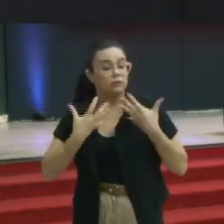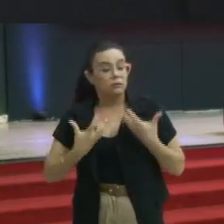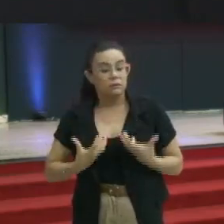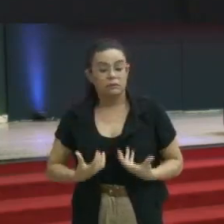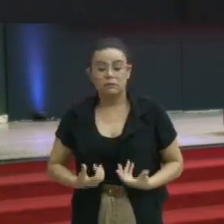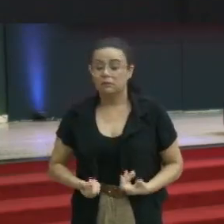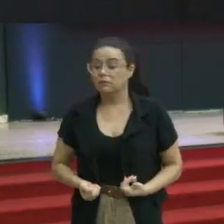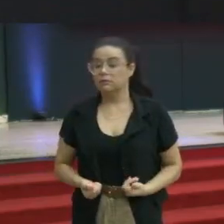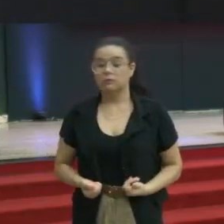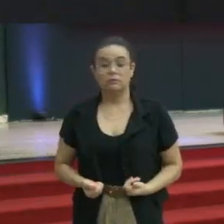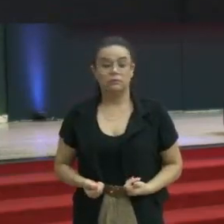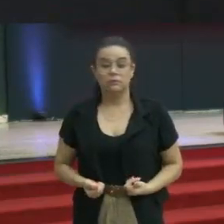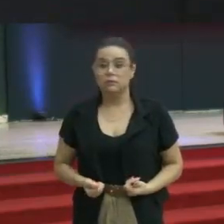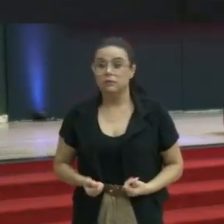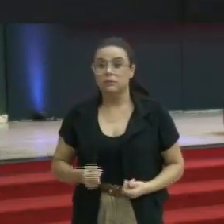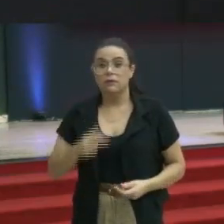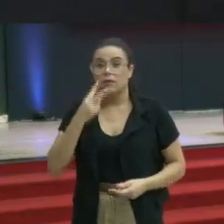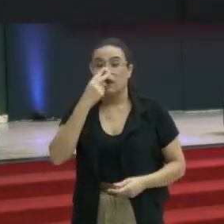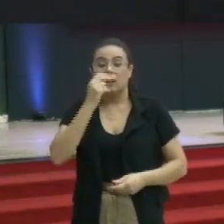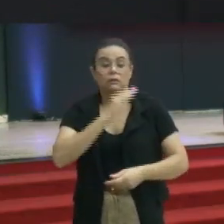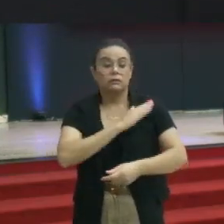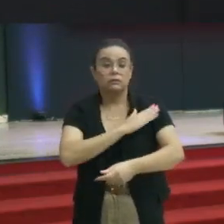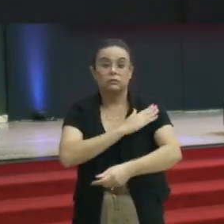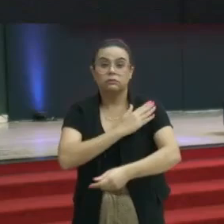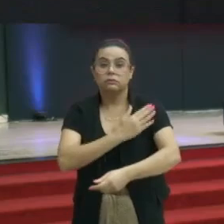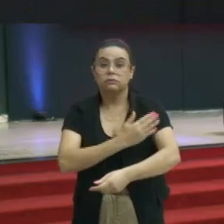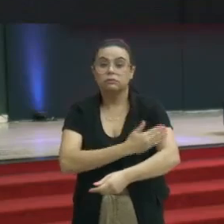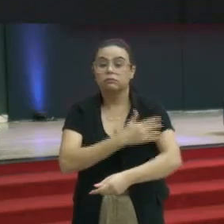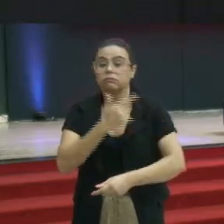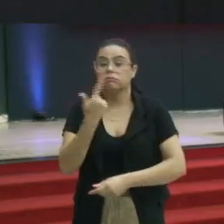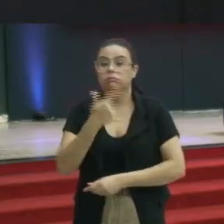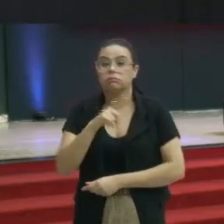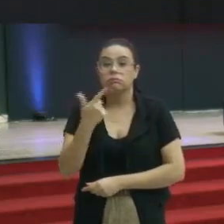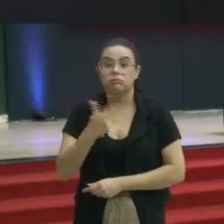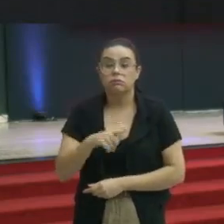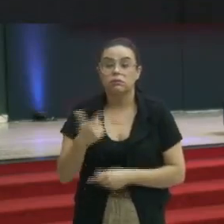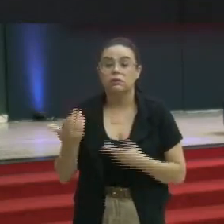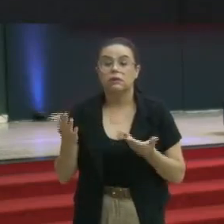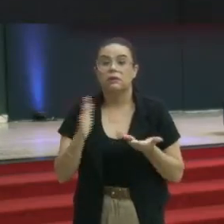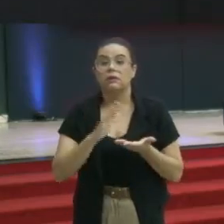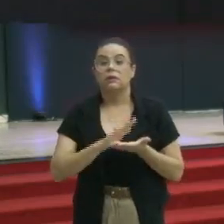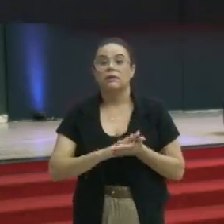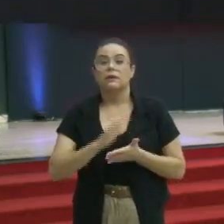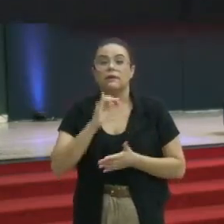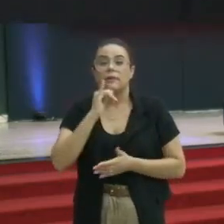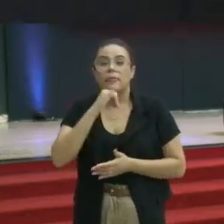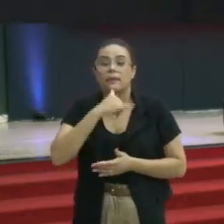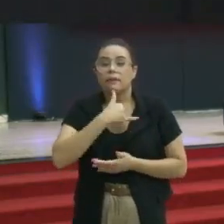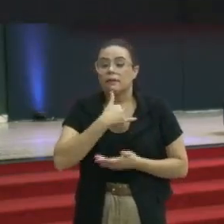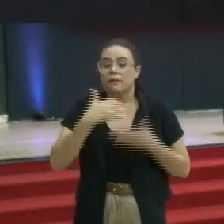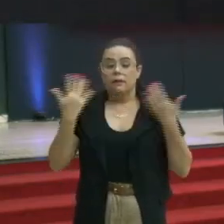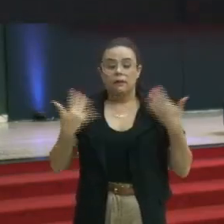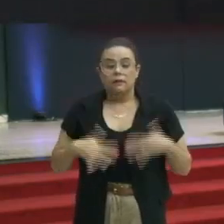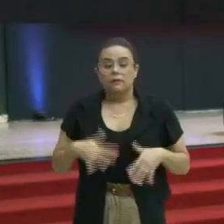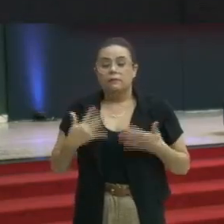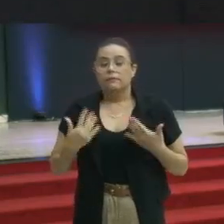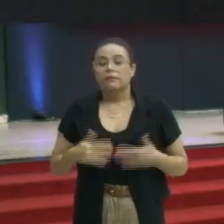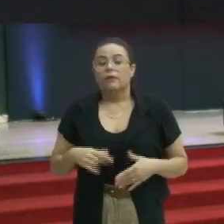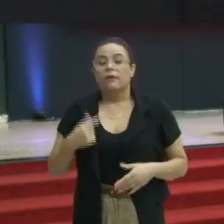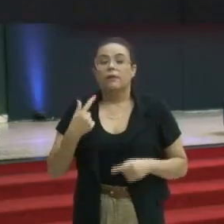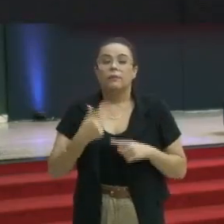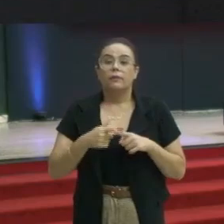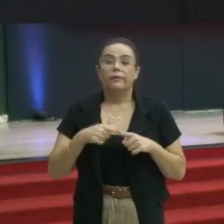estou exaurido, eu estou frustrado, eu estou decepcionado, eu estou decepcionada, porque eu estou